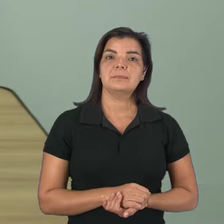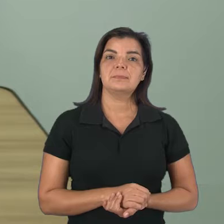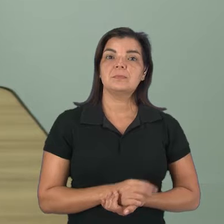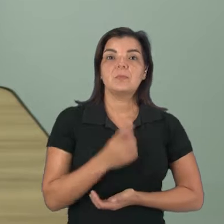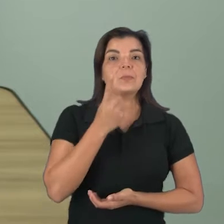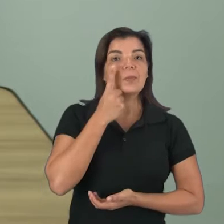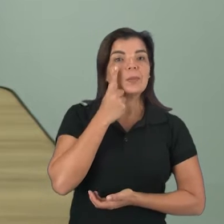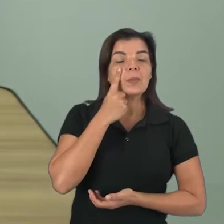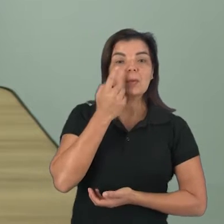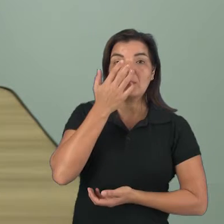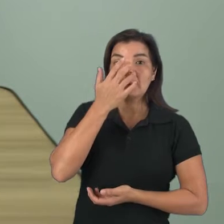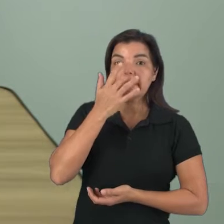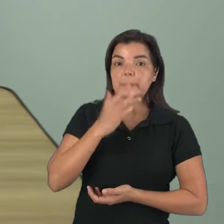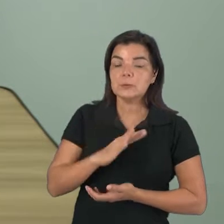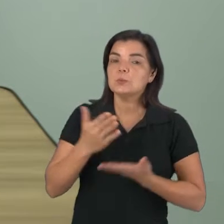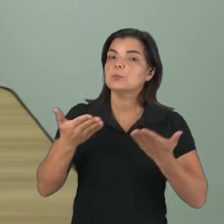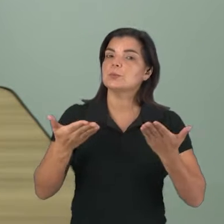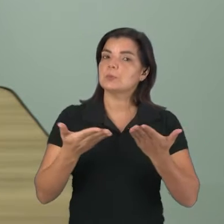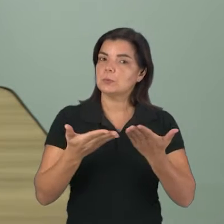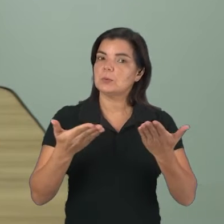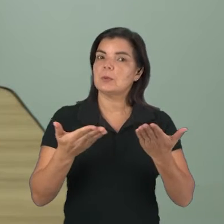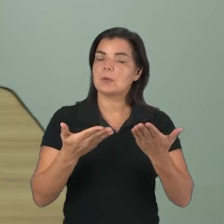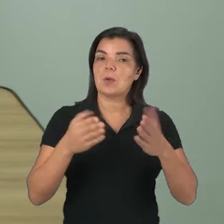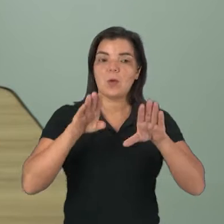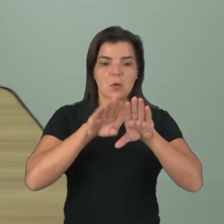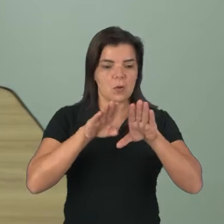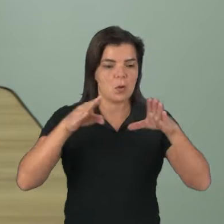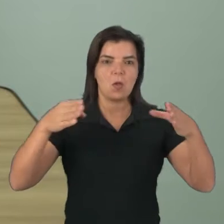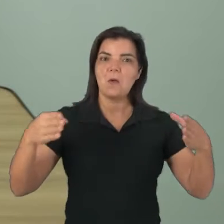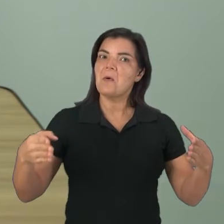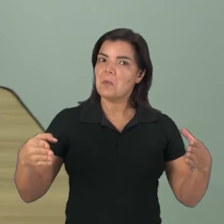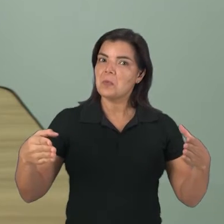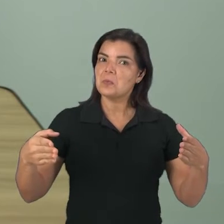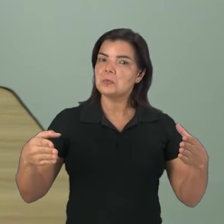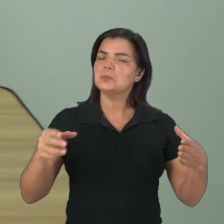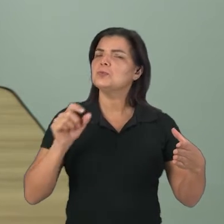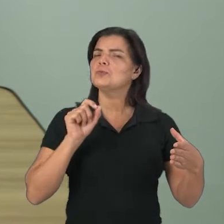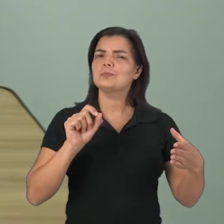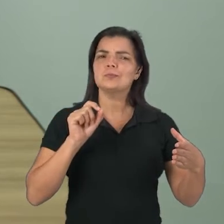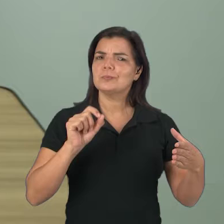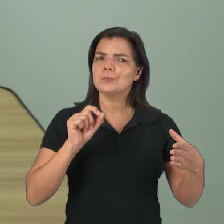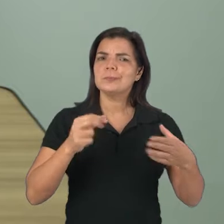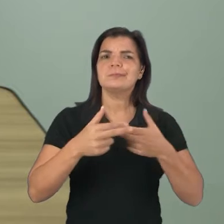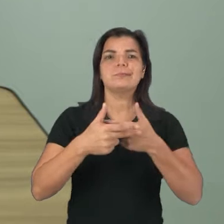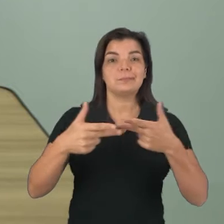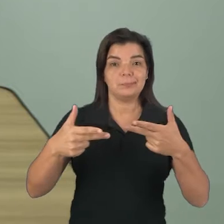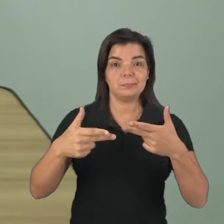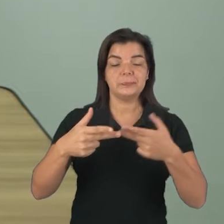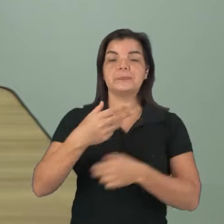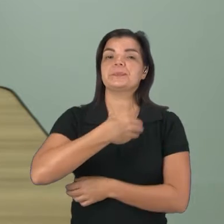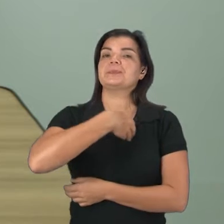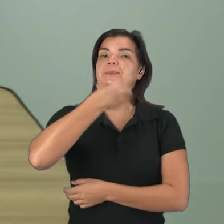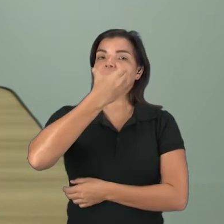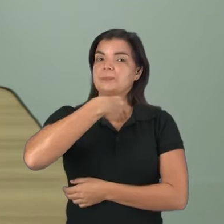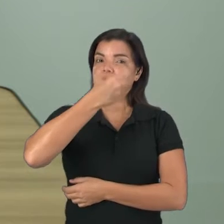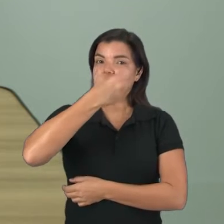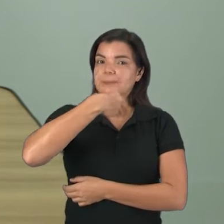e olha crianças hoje a mesa está recheada de quê mesmo hein de